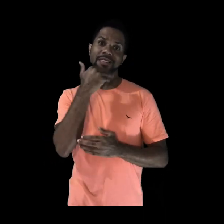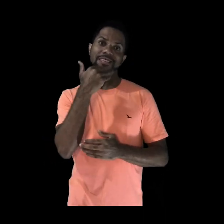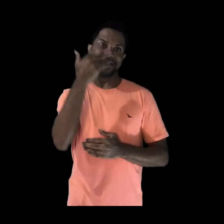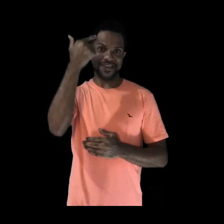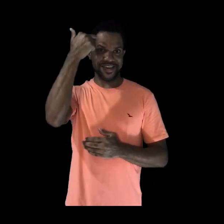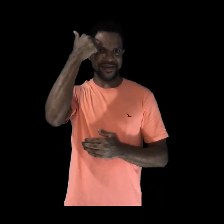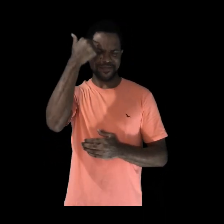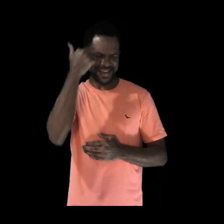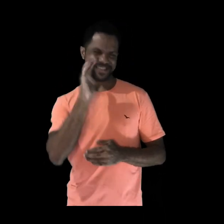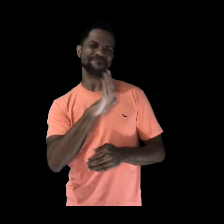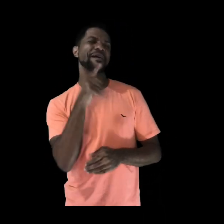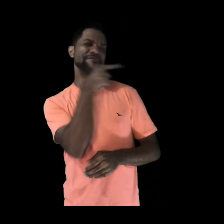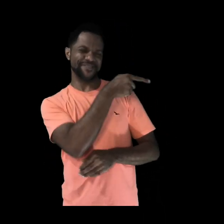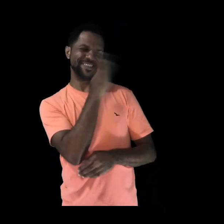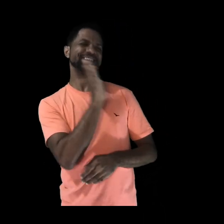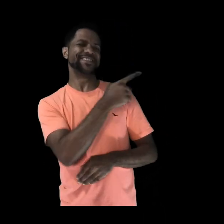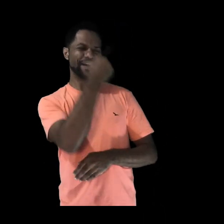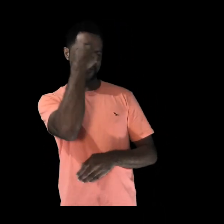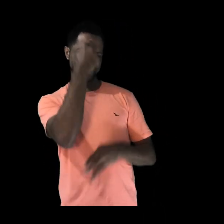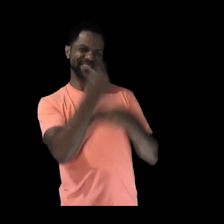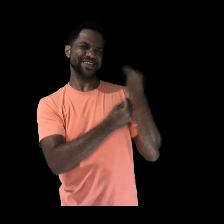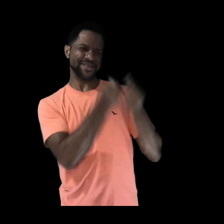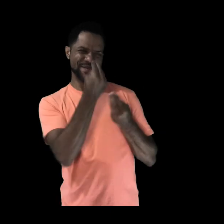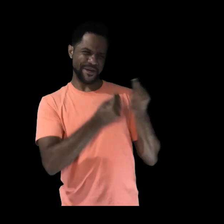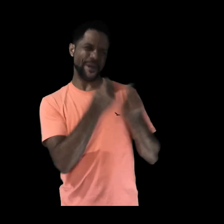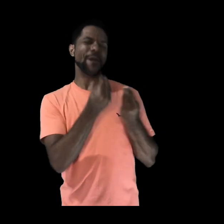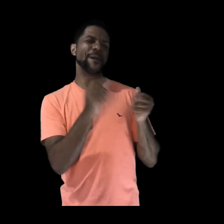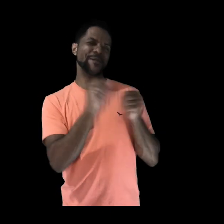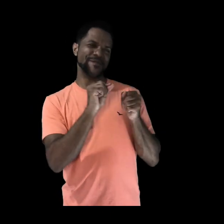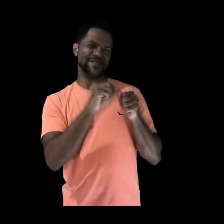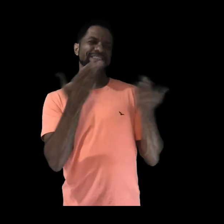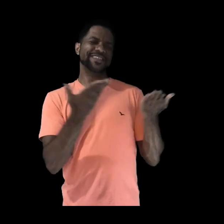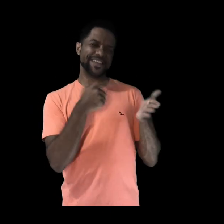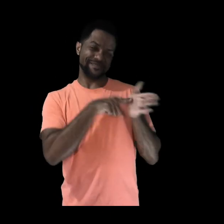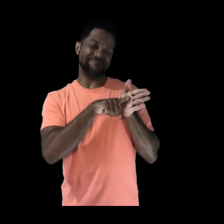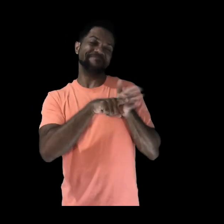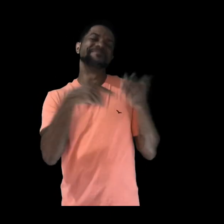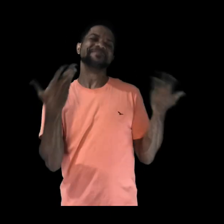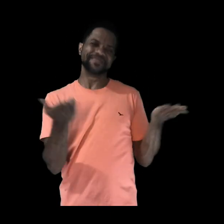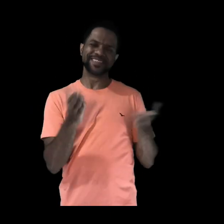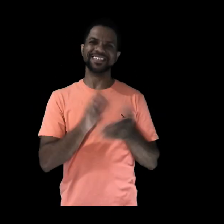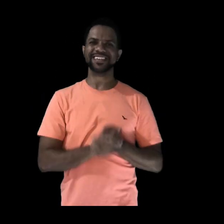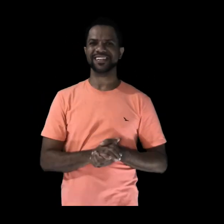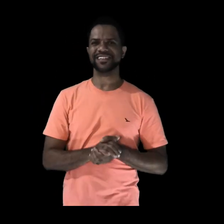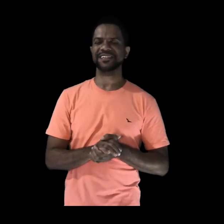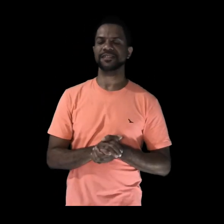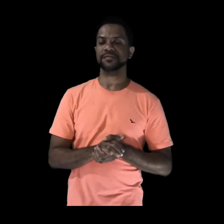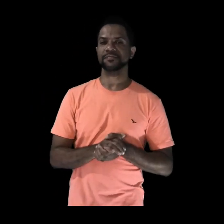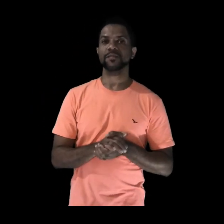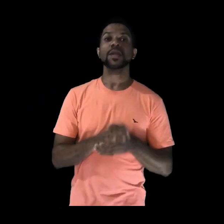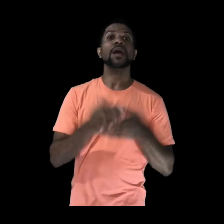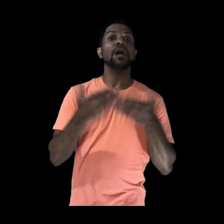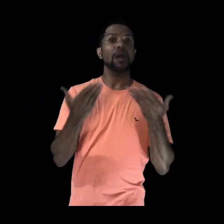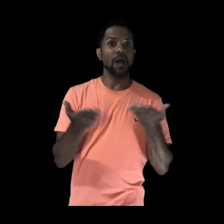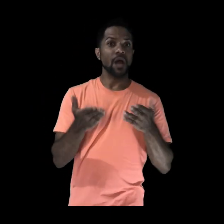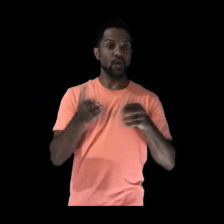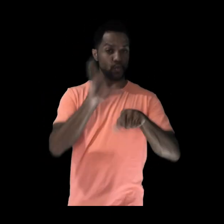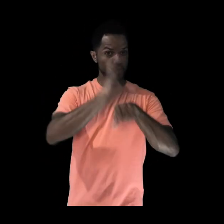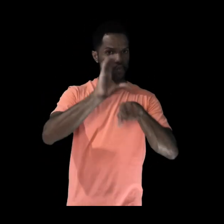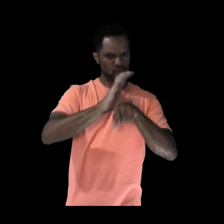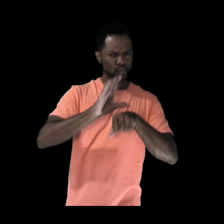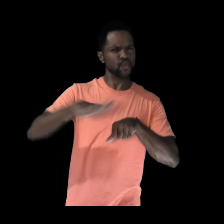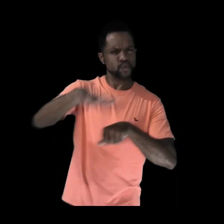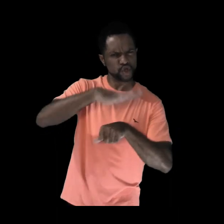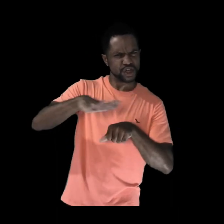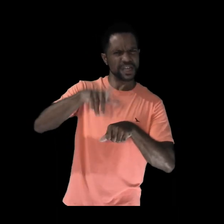Verdade. Coisas que ninguém pensa, mas você está pensando. Muito bom. Deixa eu só informar, se é um curso de